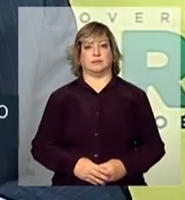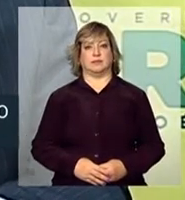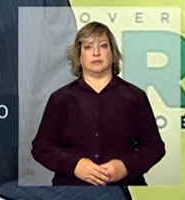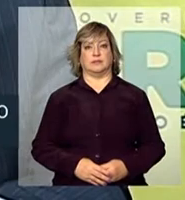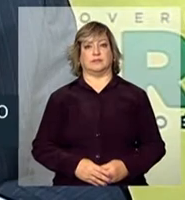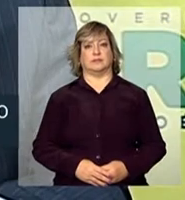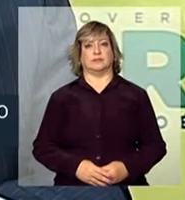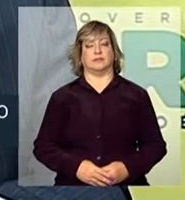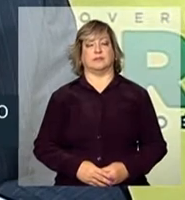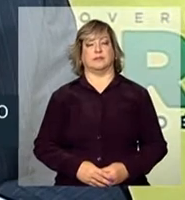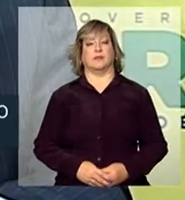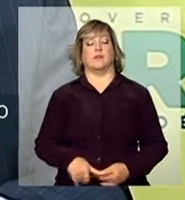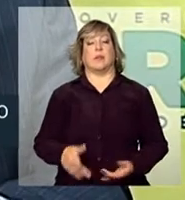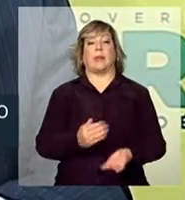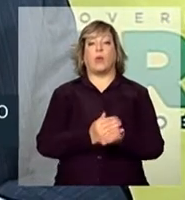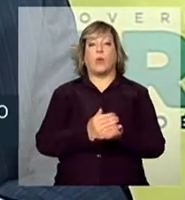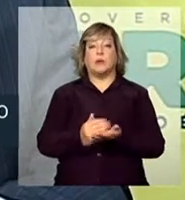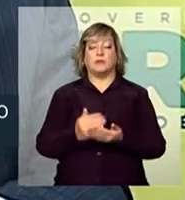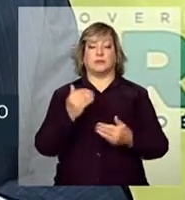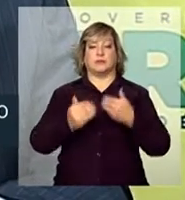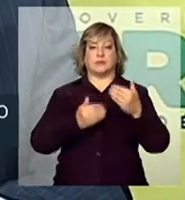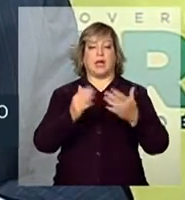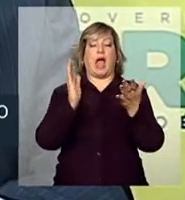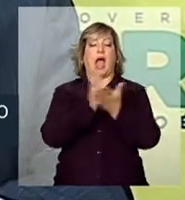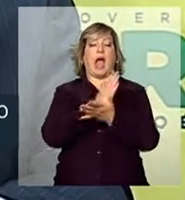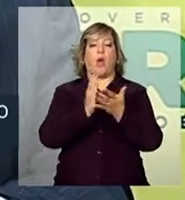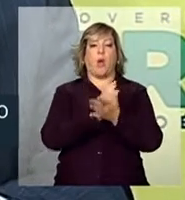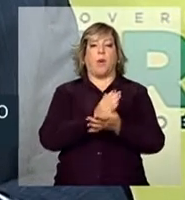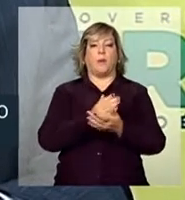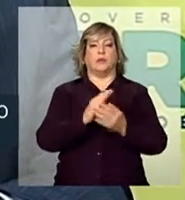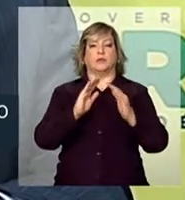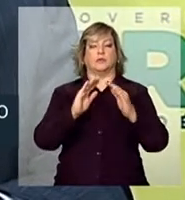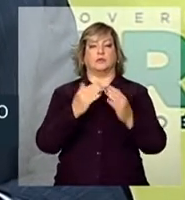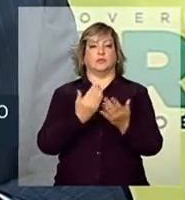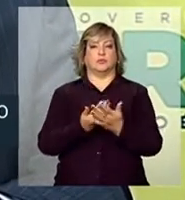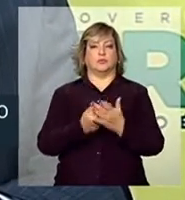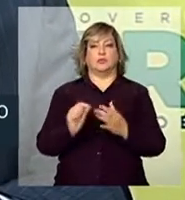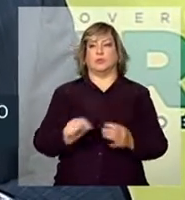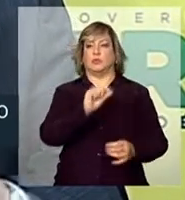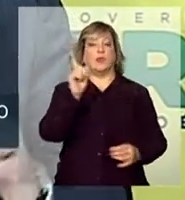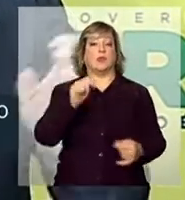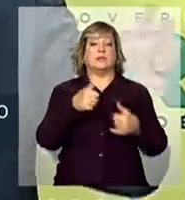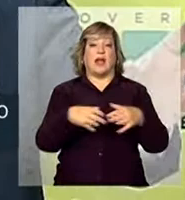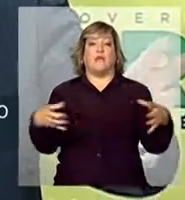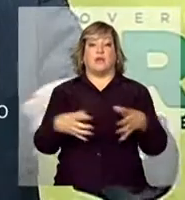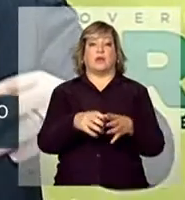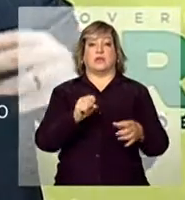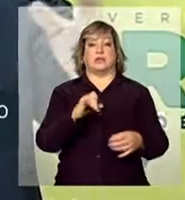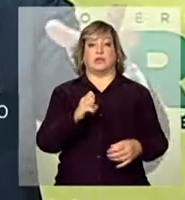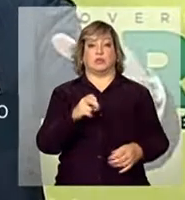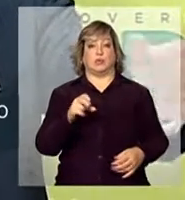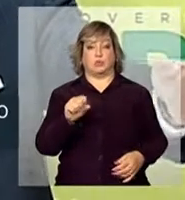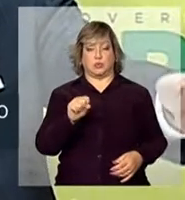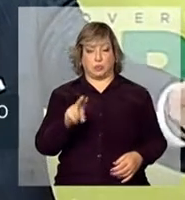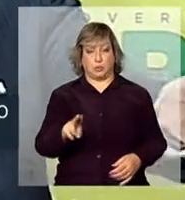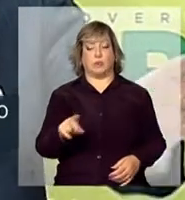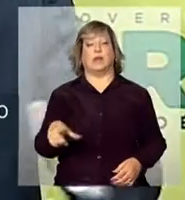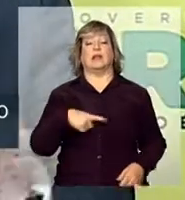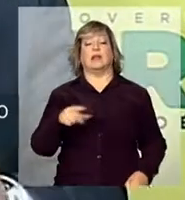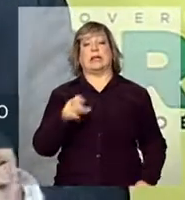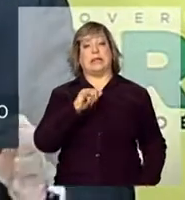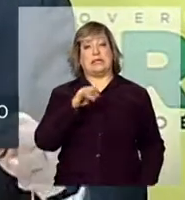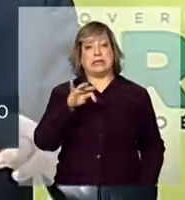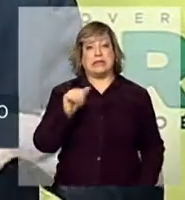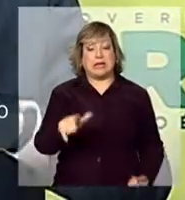e no início do processo de algumas instituições que não estavam no Sisu Então você tinha o Itaú Cite algumas funções que eu